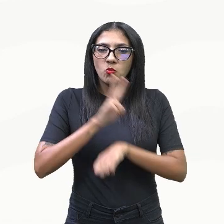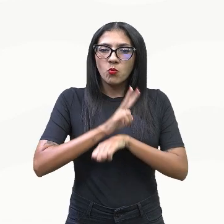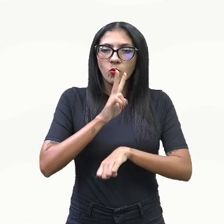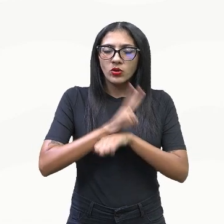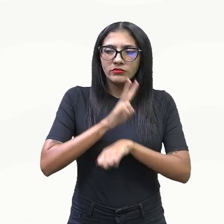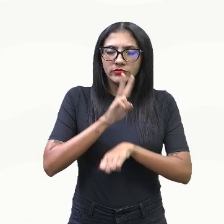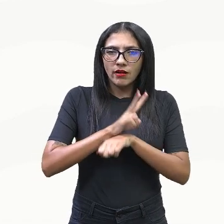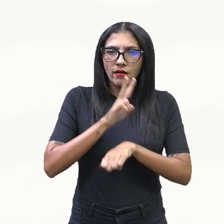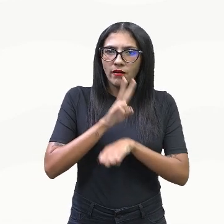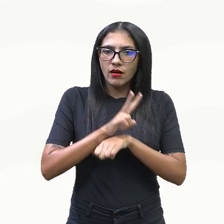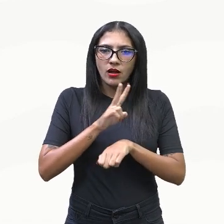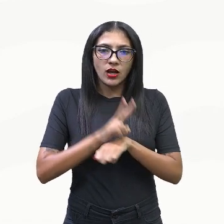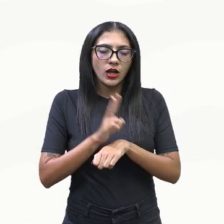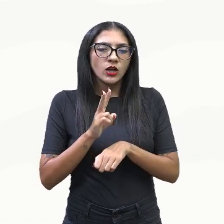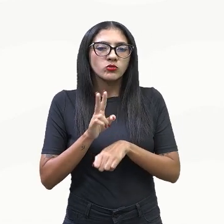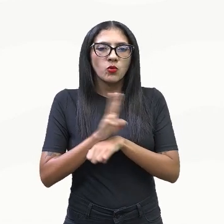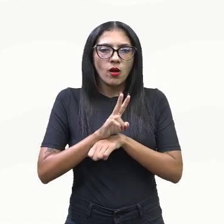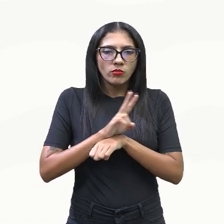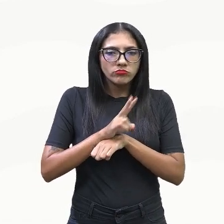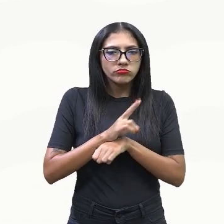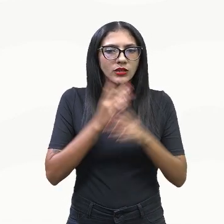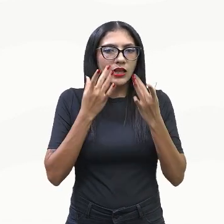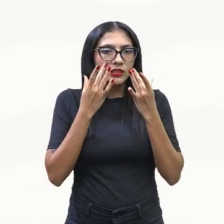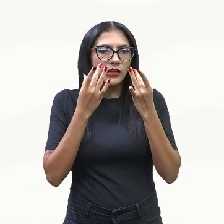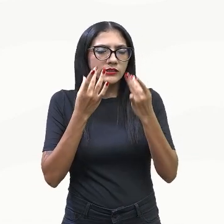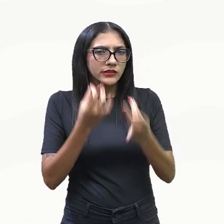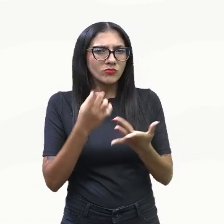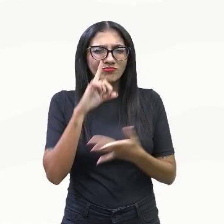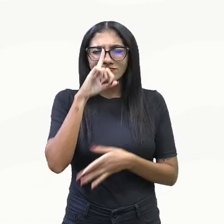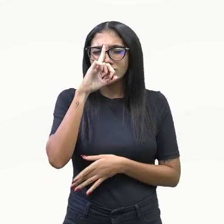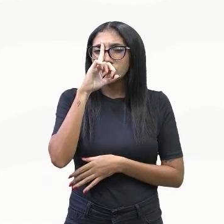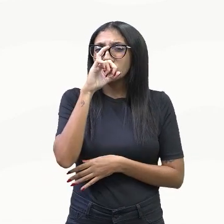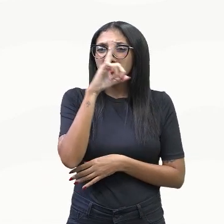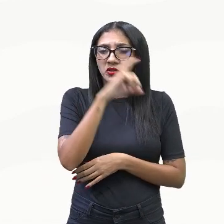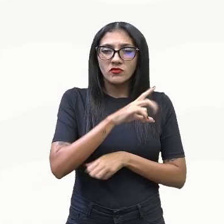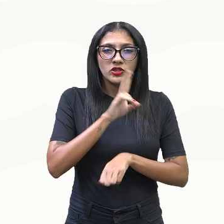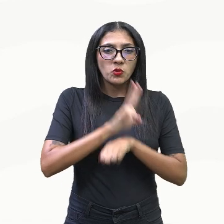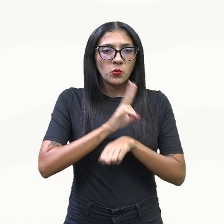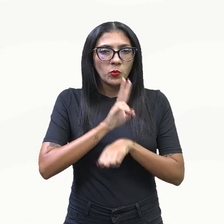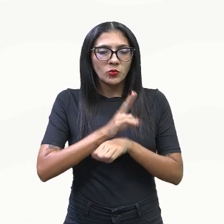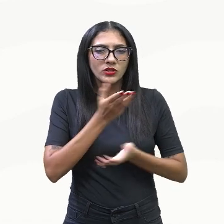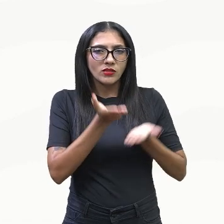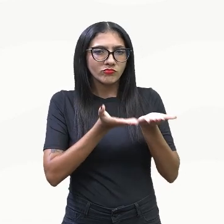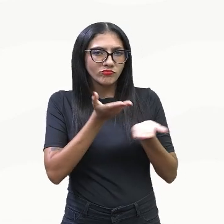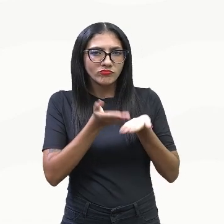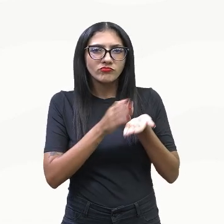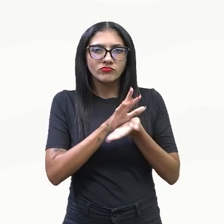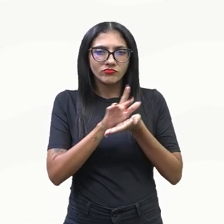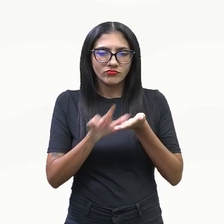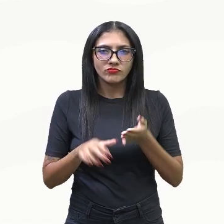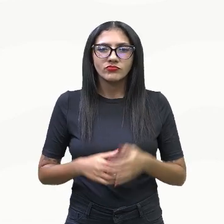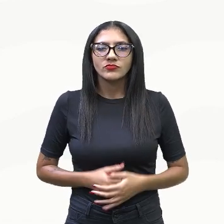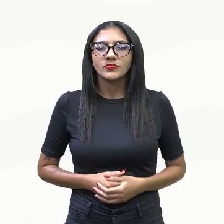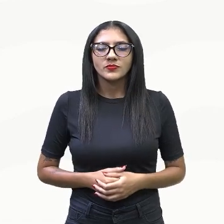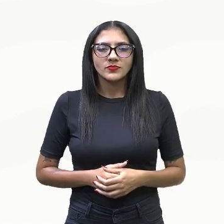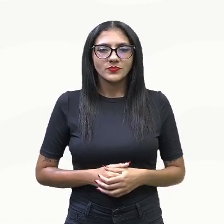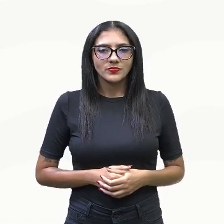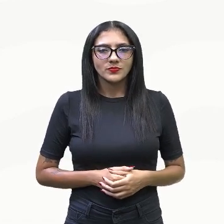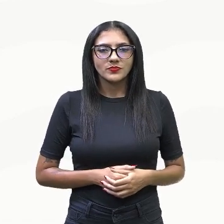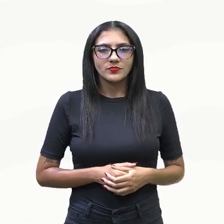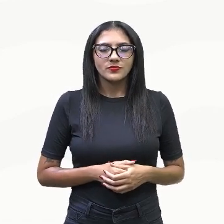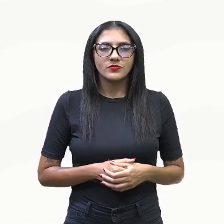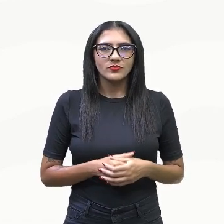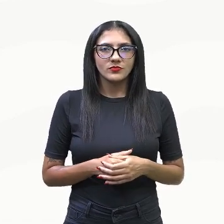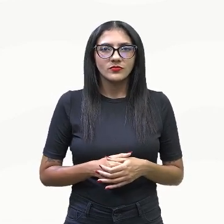e terapias longas ou complexas, tratamentos e terapias, E essas não